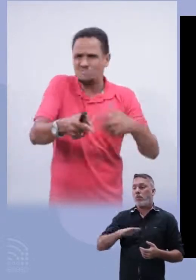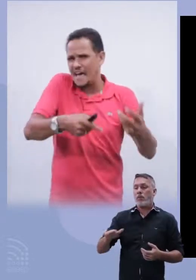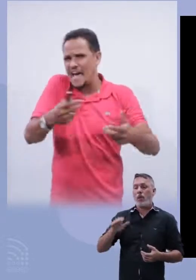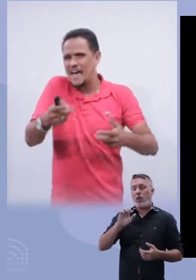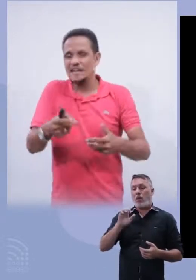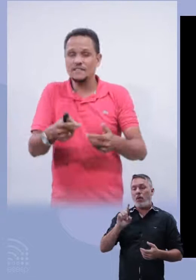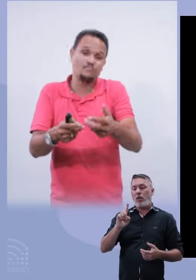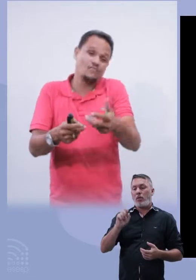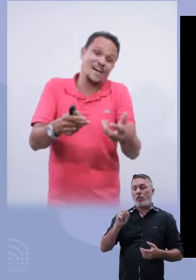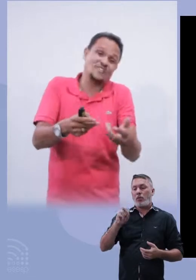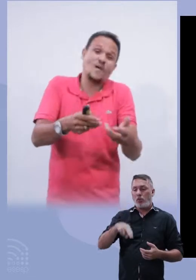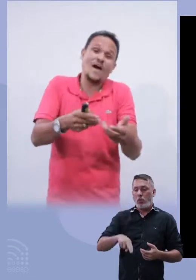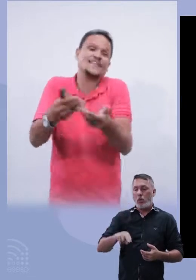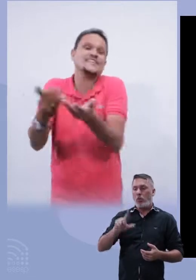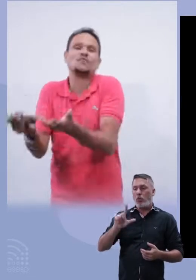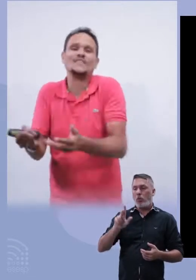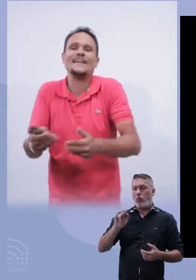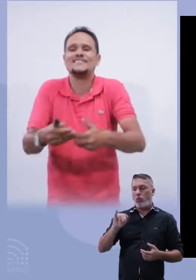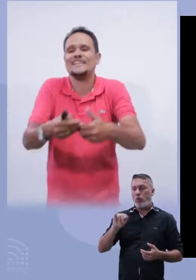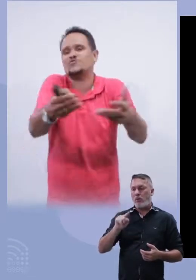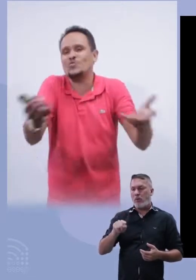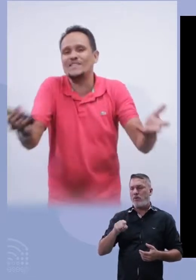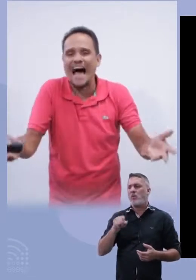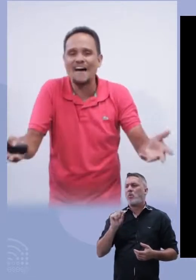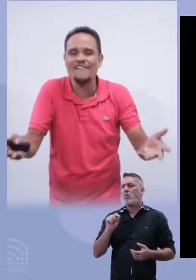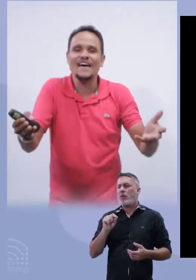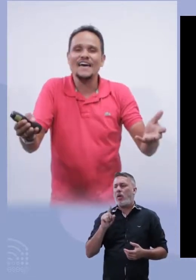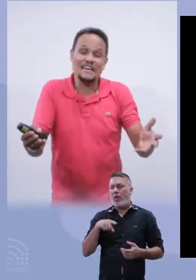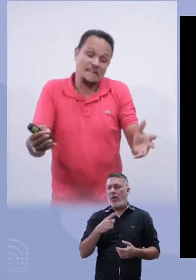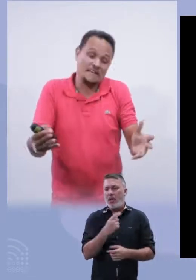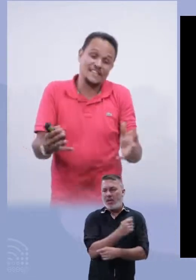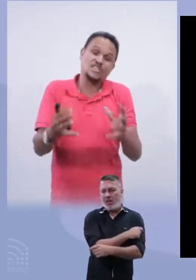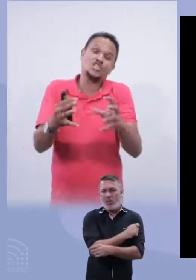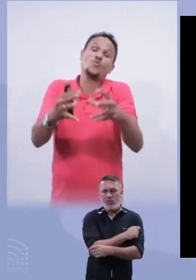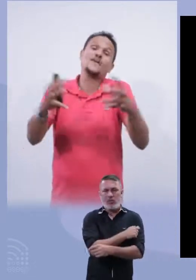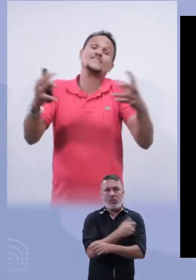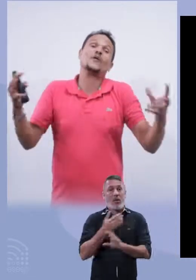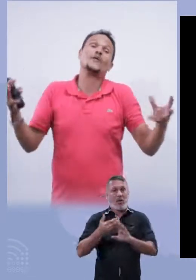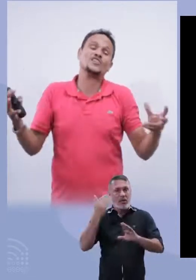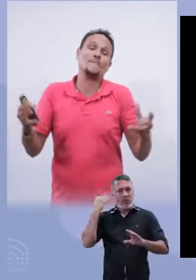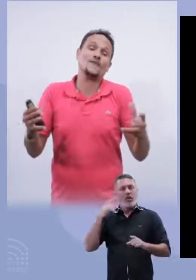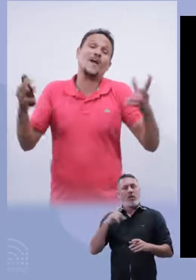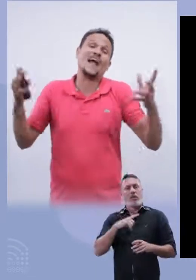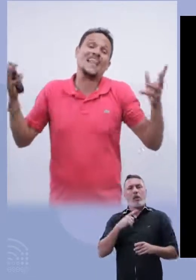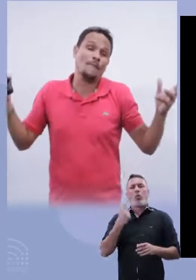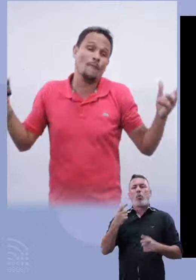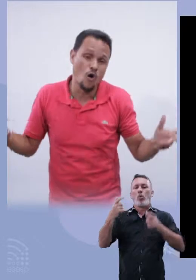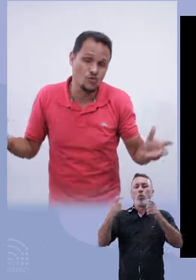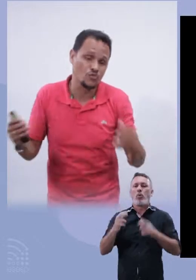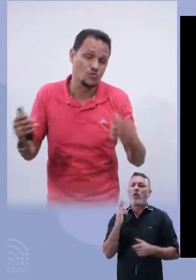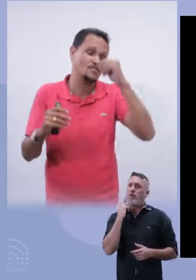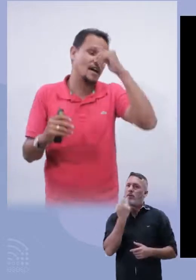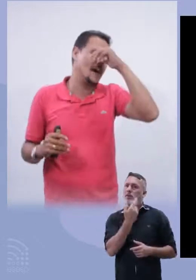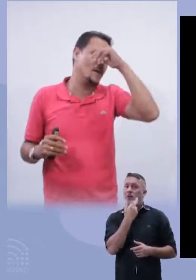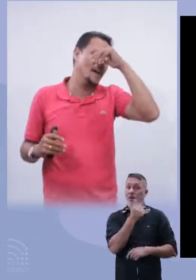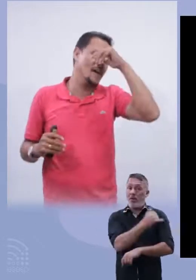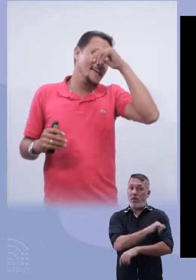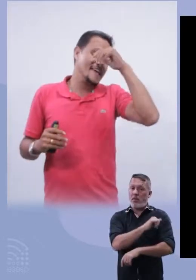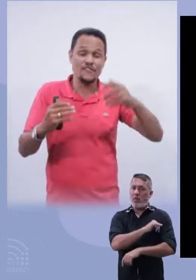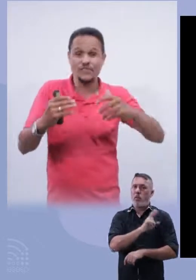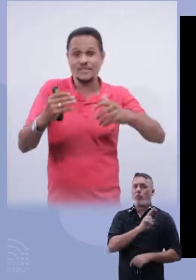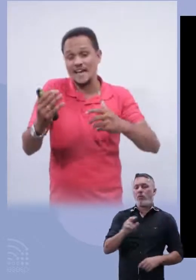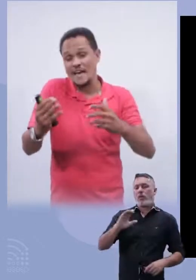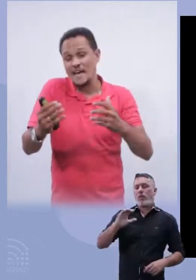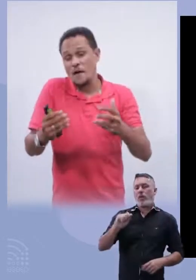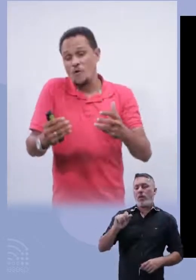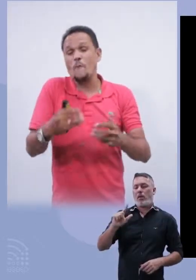menino não era nem secundarista, ele estudava e existia um restaurante chamado O Calabouço, no Rio de Janeiro, e